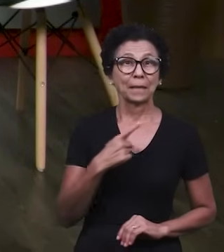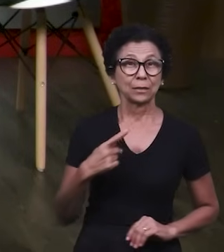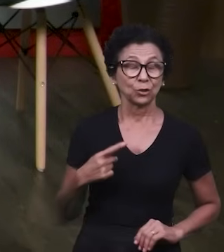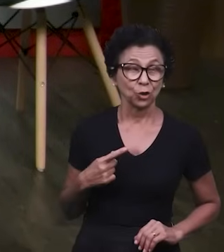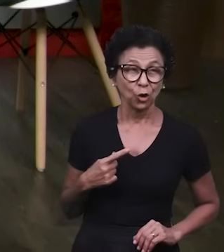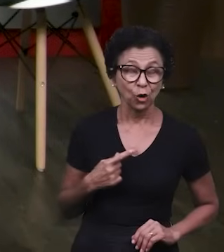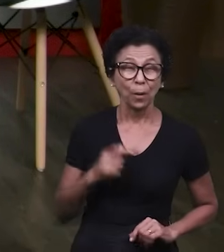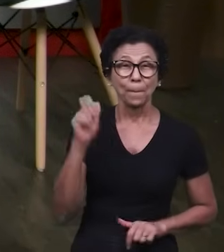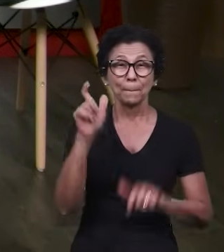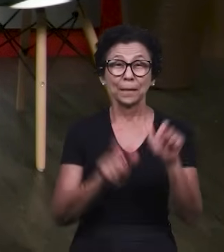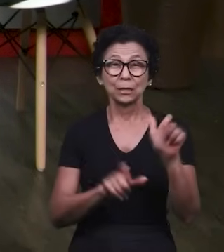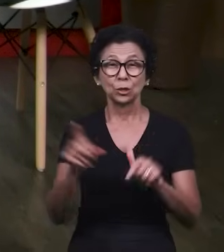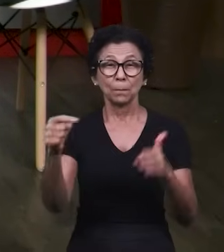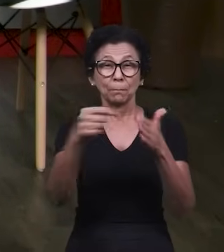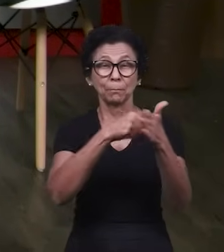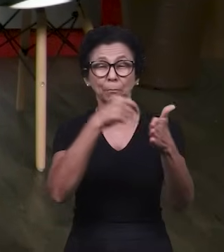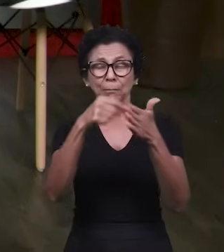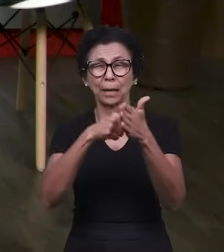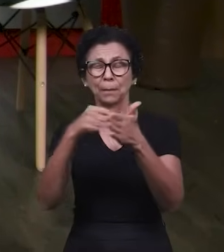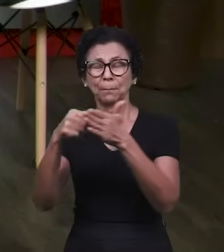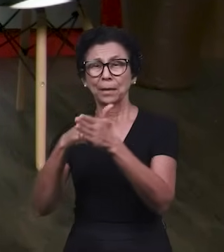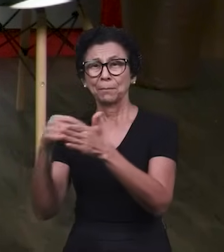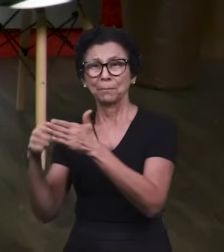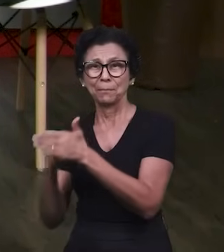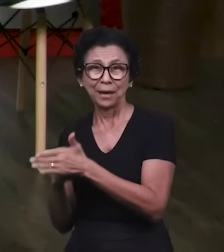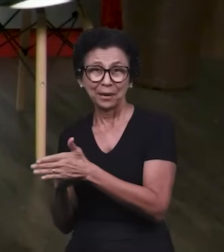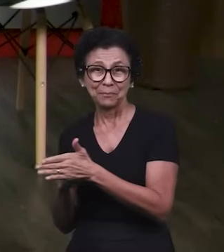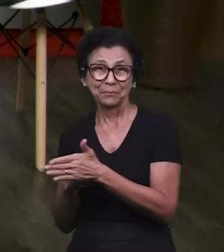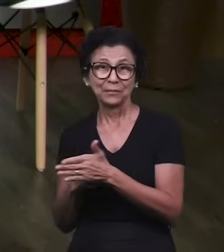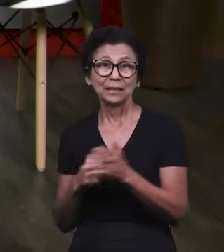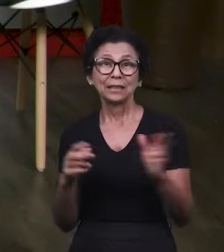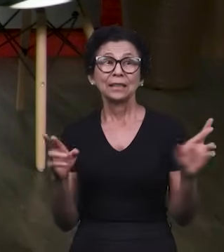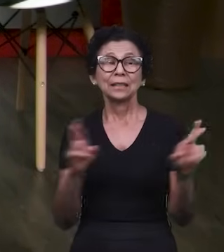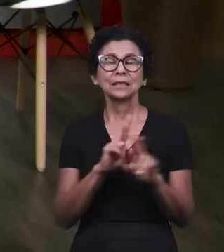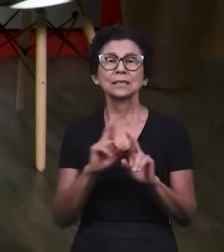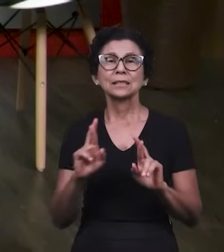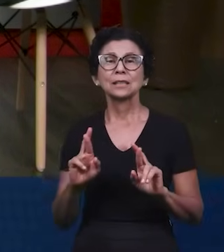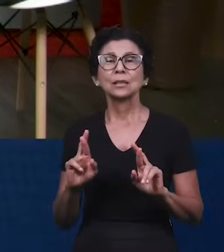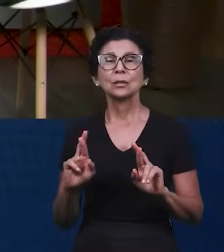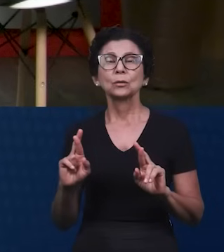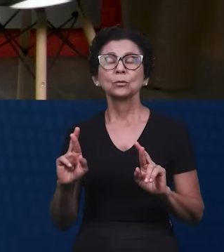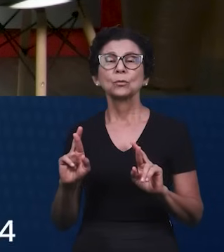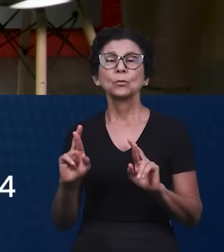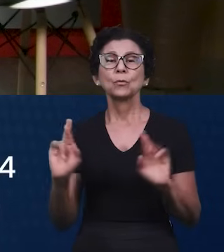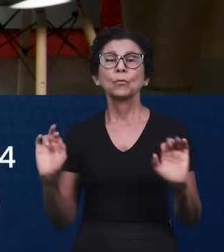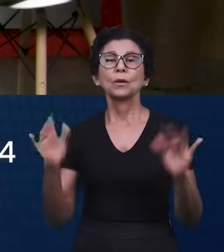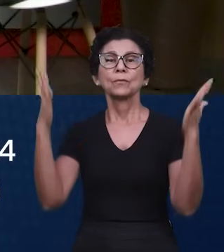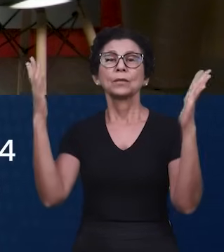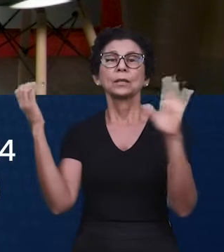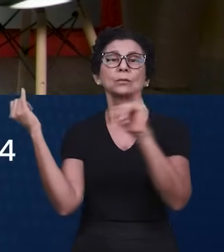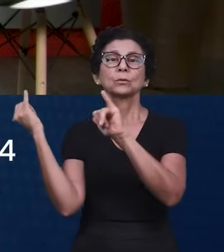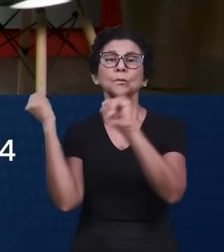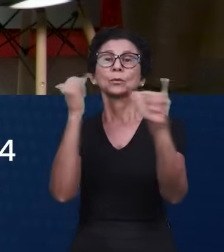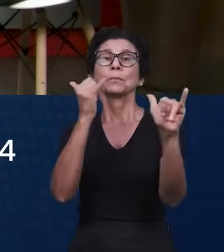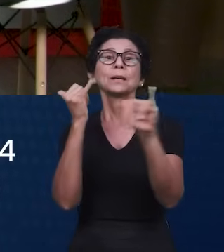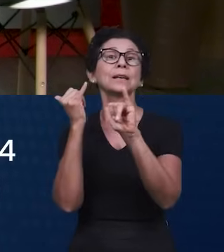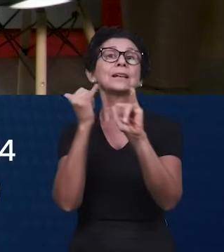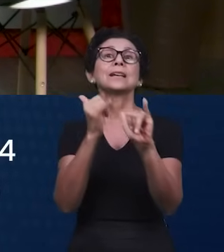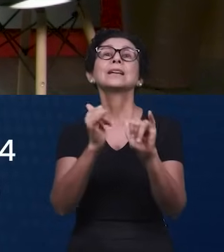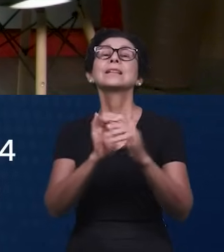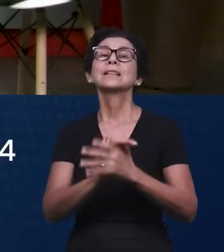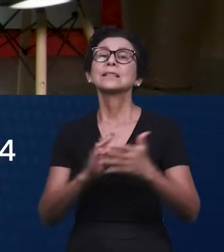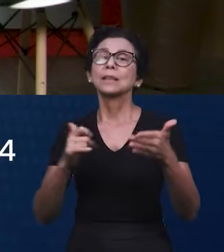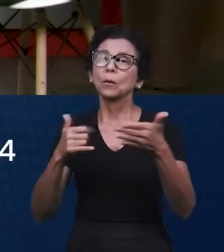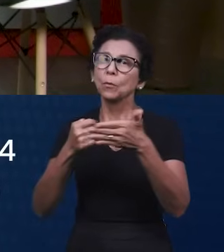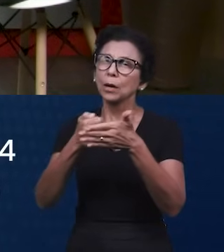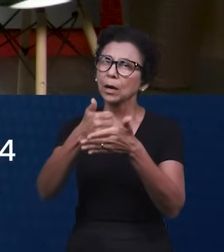inúmeras perguntas acerca do nosso evento Trombetas e Festas. Está chegando, hein? Está chegando,